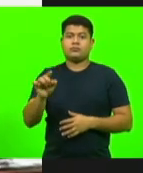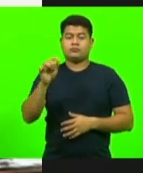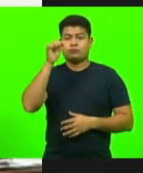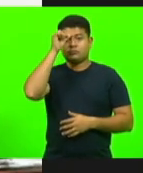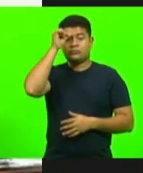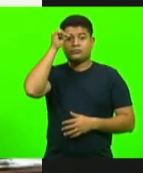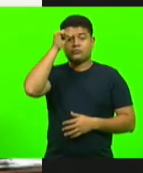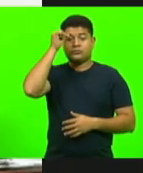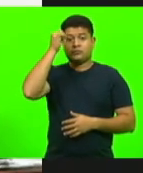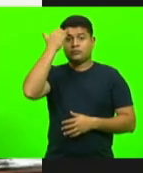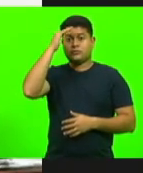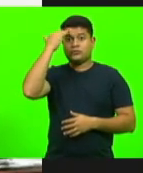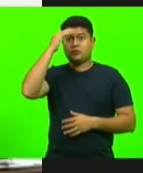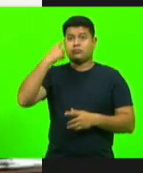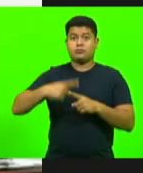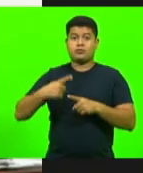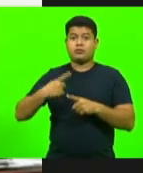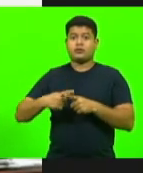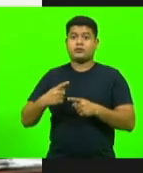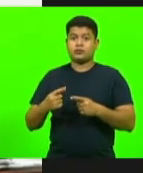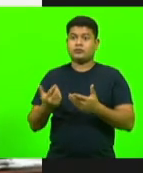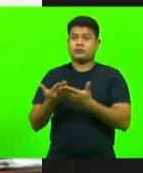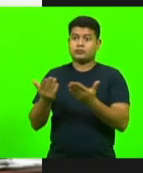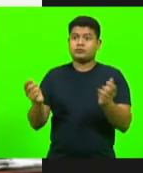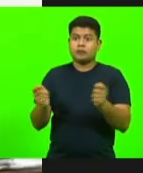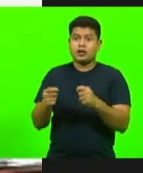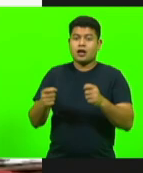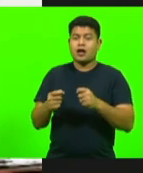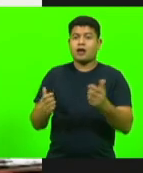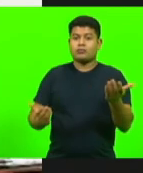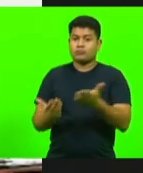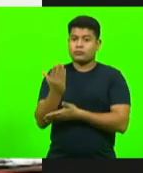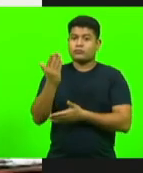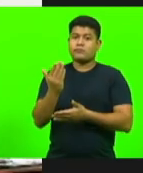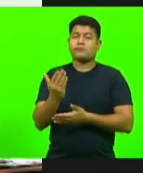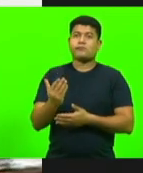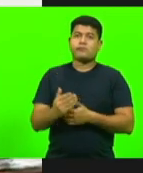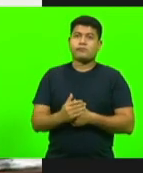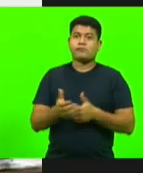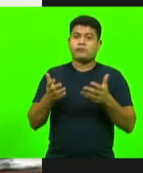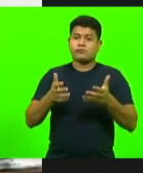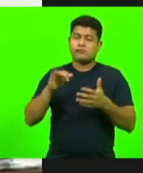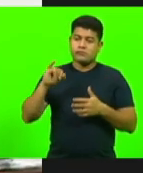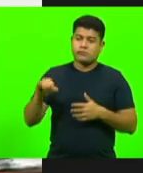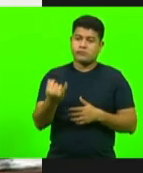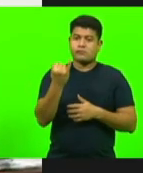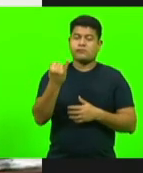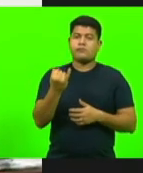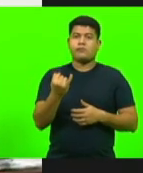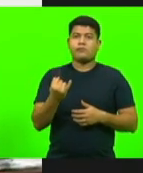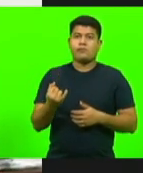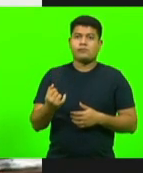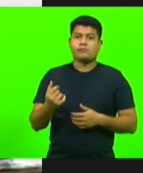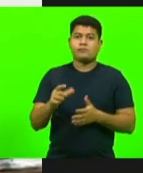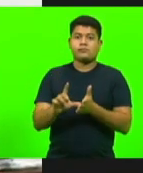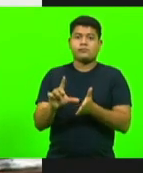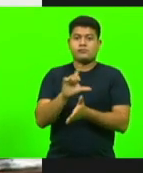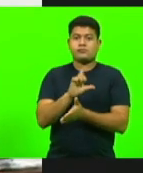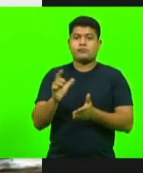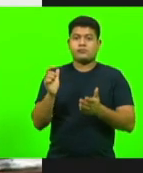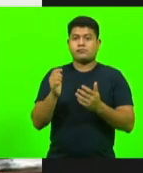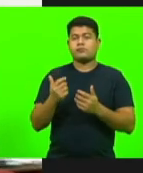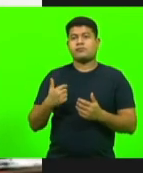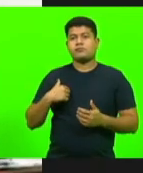tem o porquê da pressa da aprovação desse projeto quero aproveitar aqui antes de fazer a minha colocação